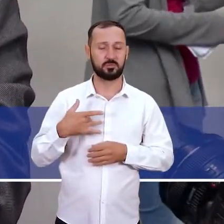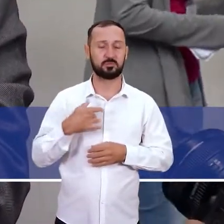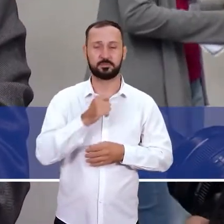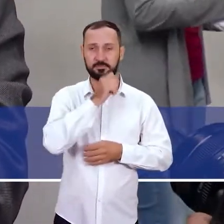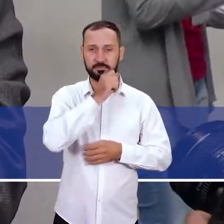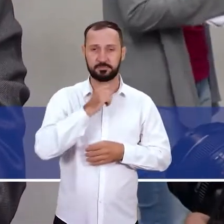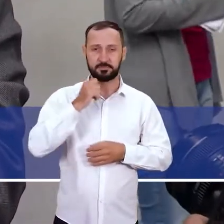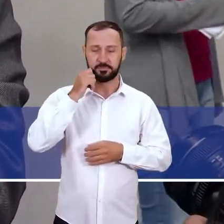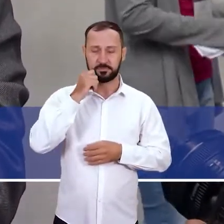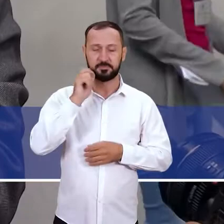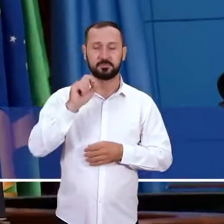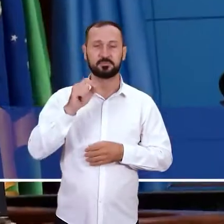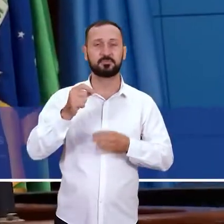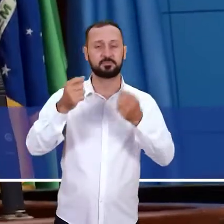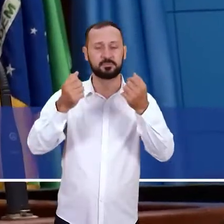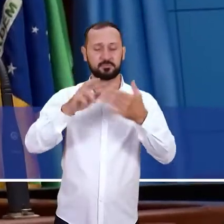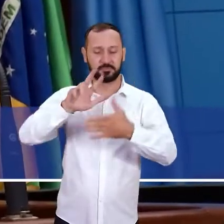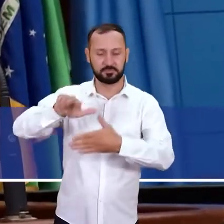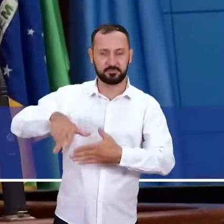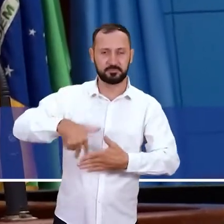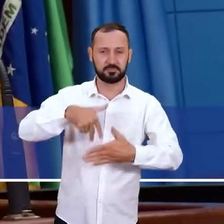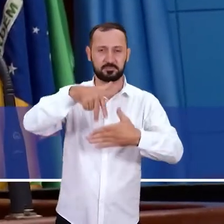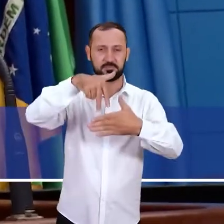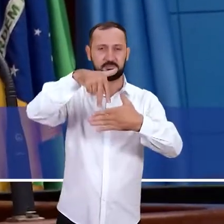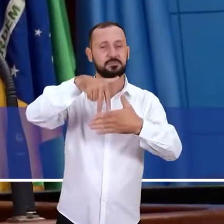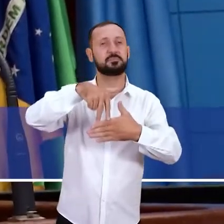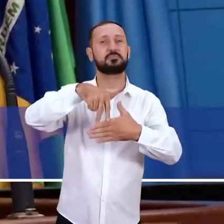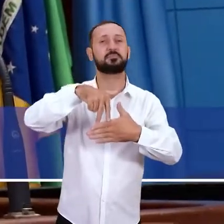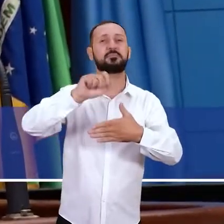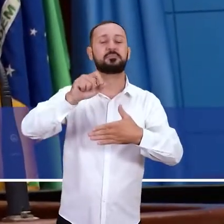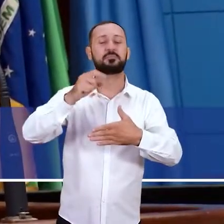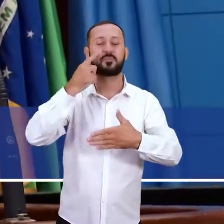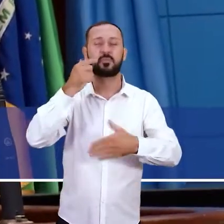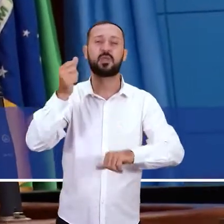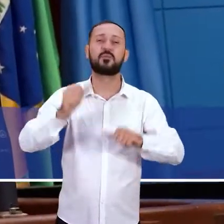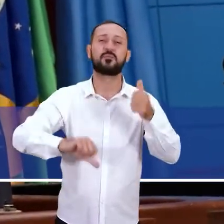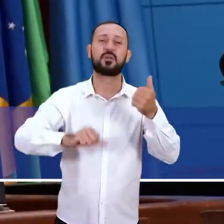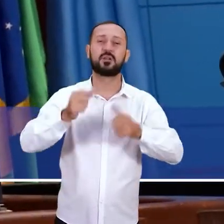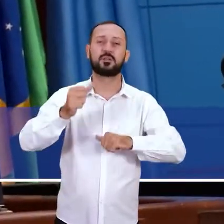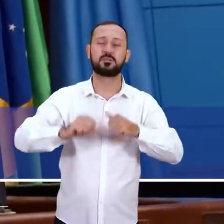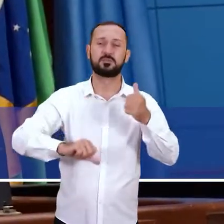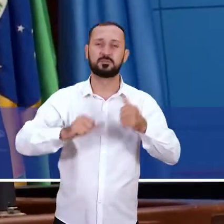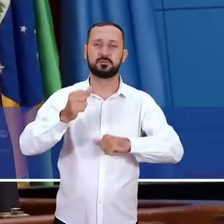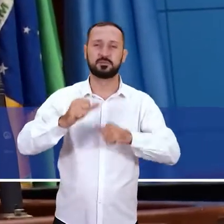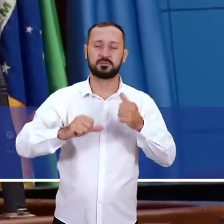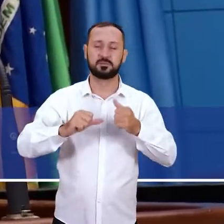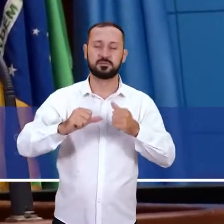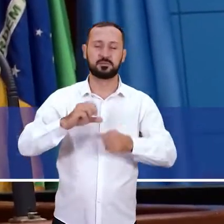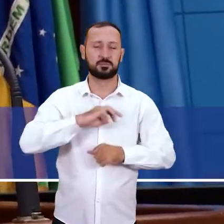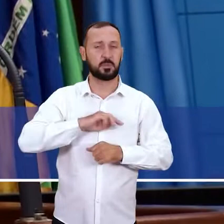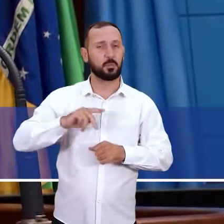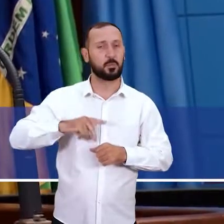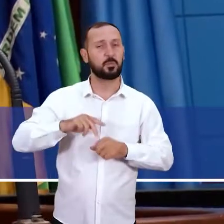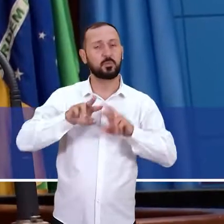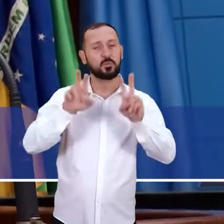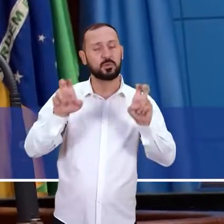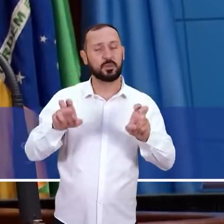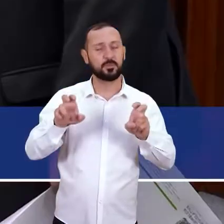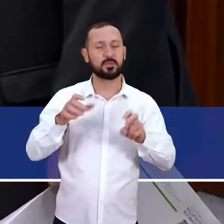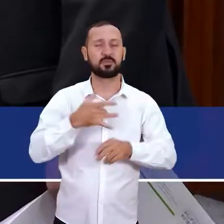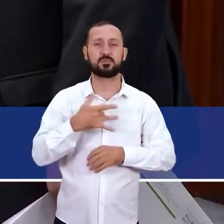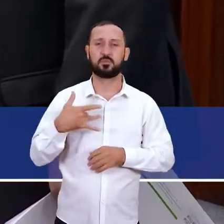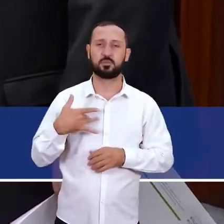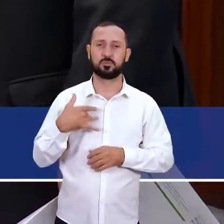Antônio Vaz, do Republicanos, repercutiu na tribuna da Assembleia Legislativa balanço da Defensoria Pública sobre ações na área da